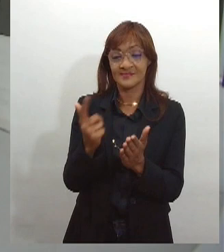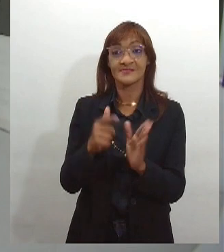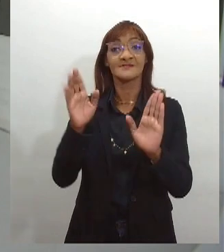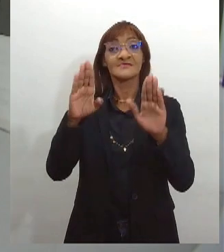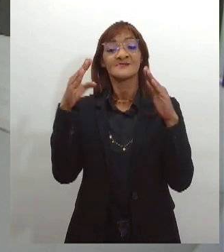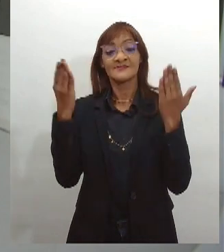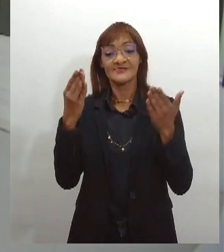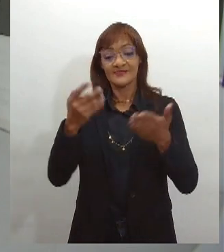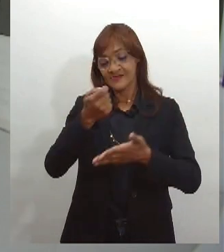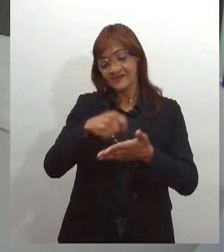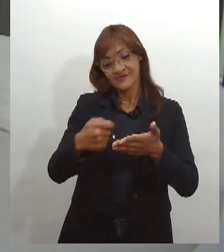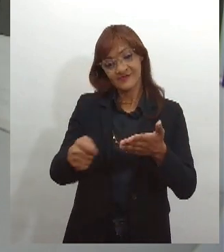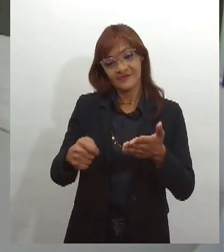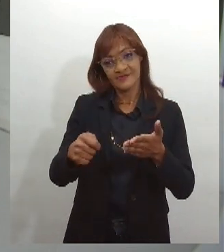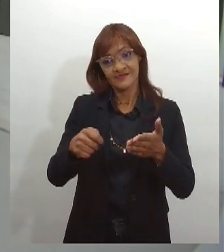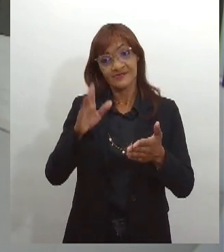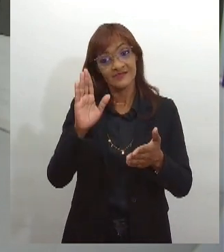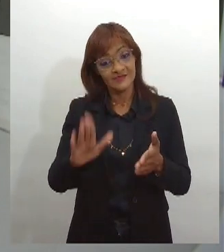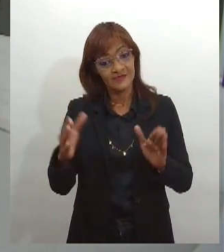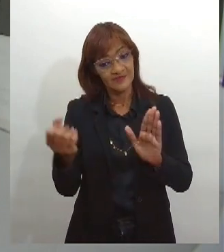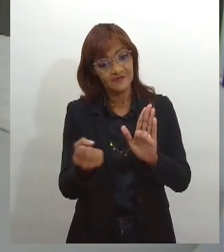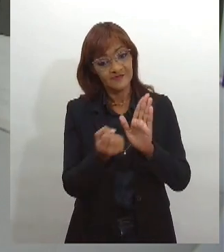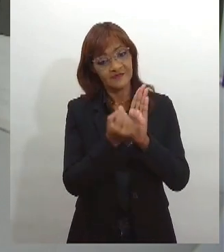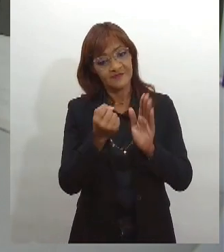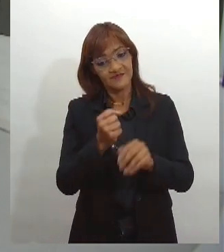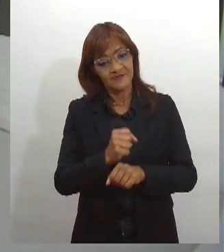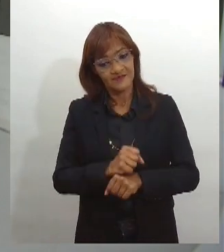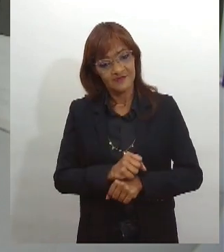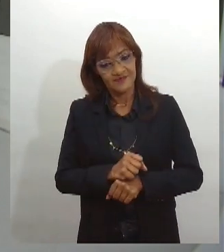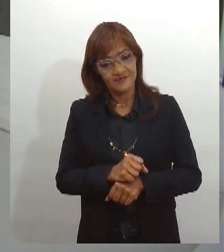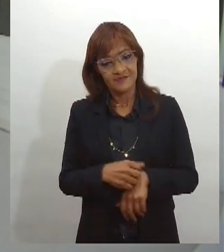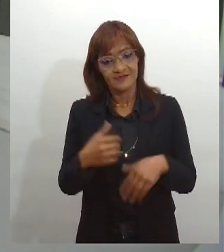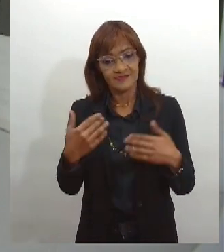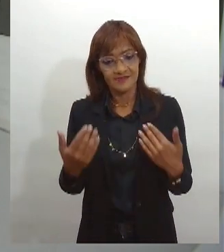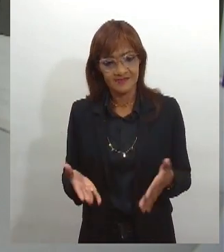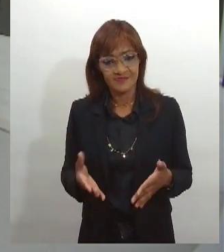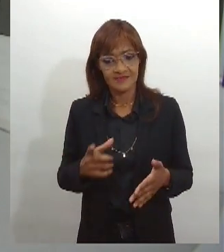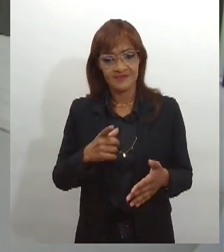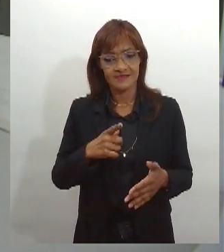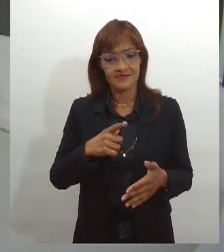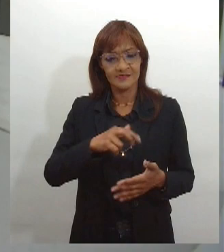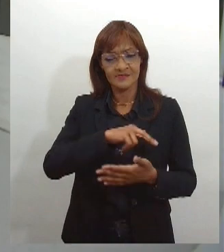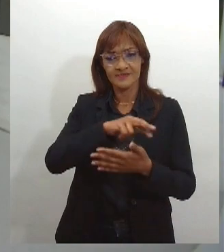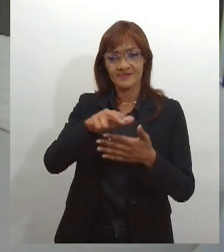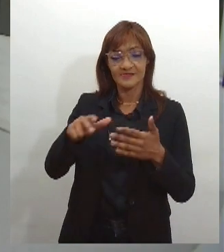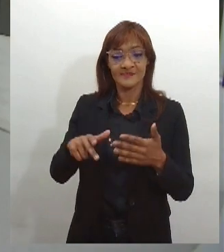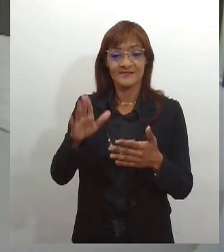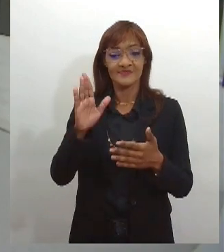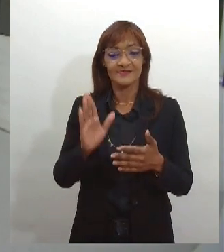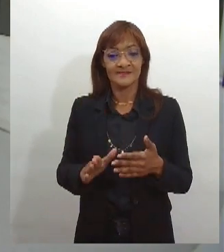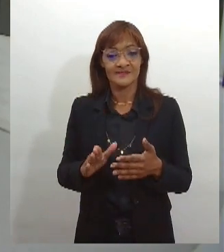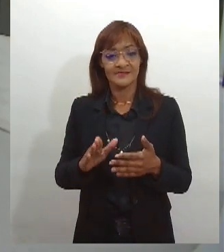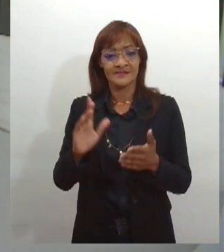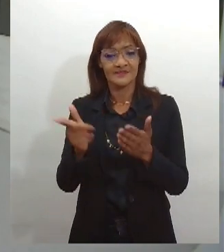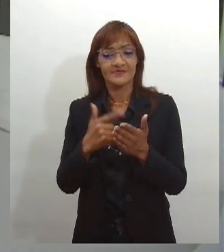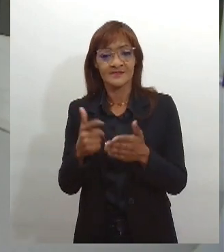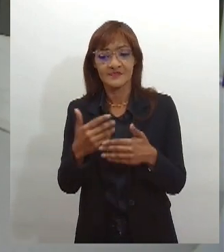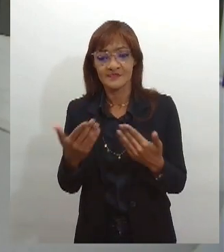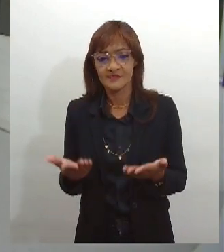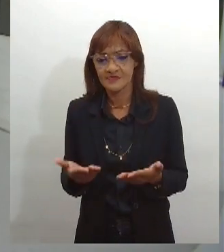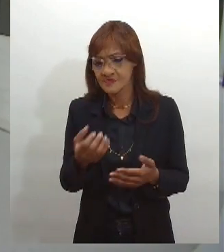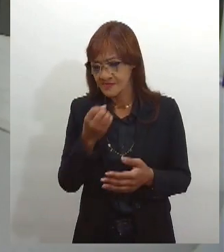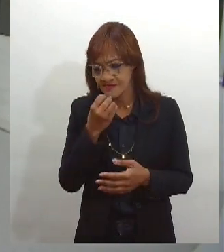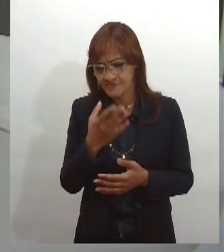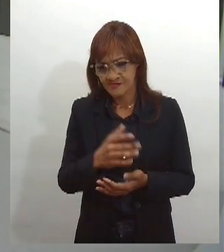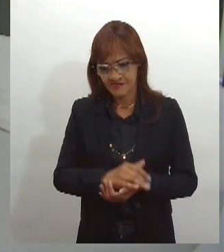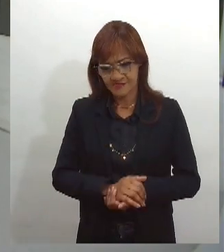marcado pelo Dia do Escritor. A gente vai fazer uma celebração com escritores locais. Vamos ter Mamulengo do Cheiroso. Quer dizer,